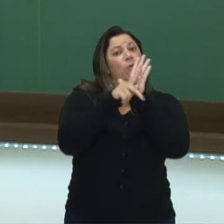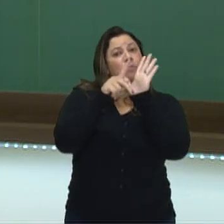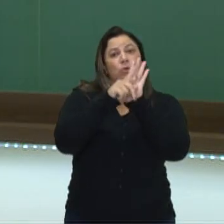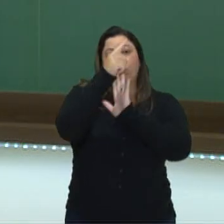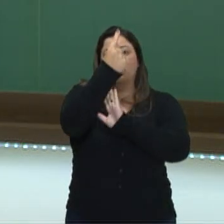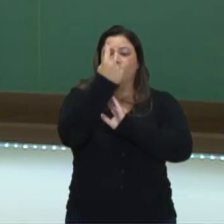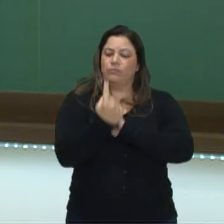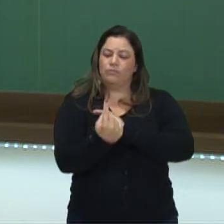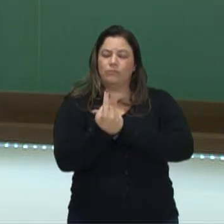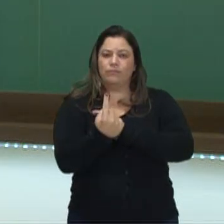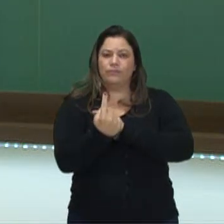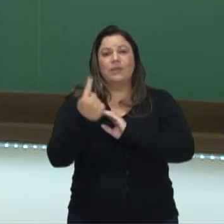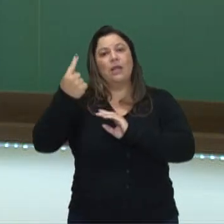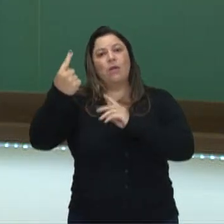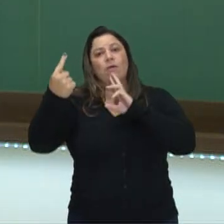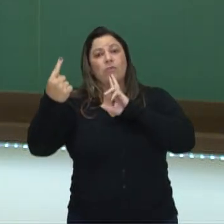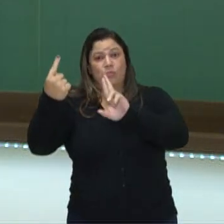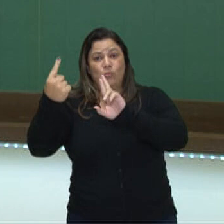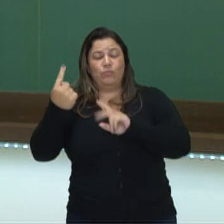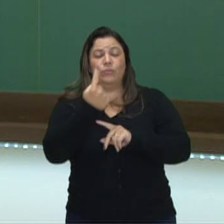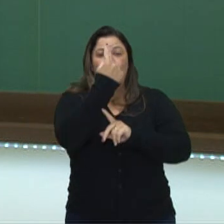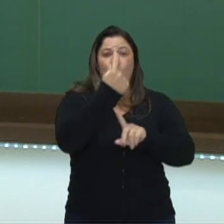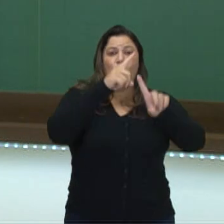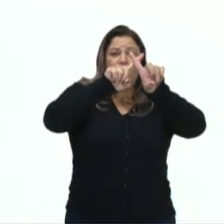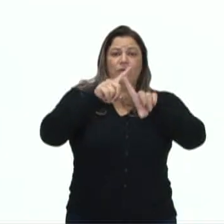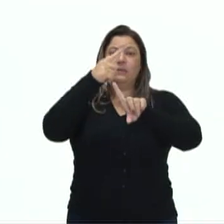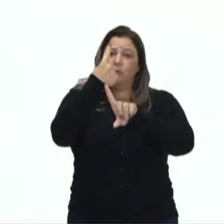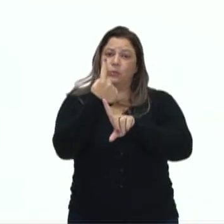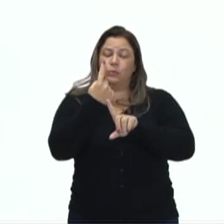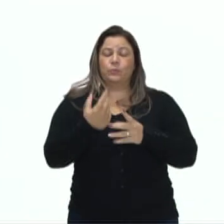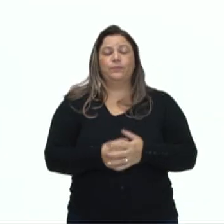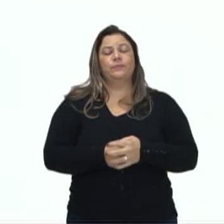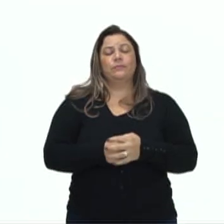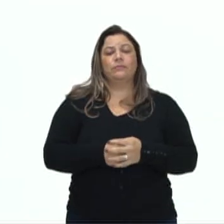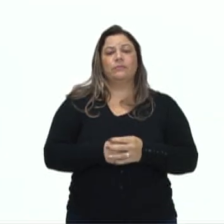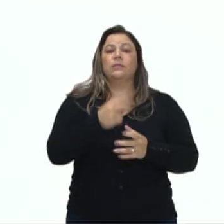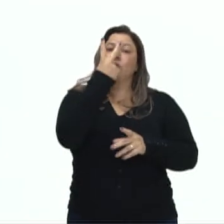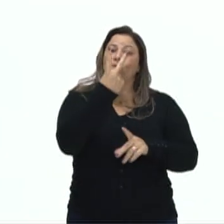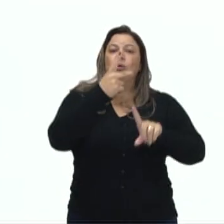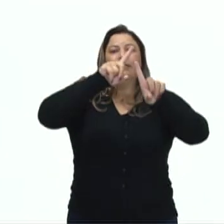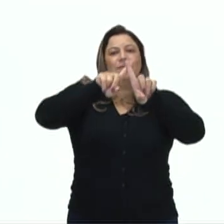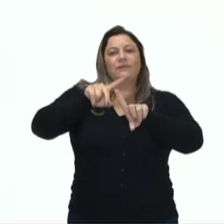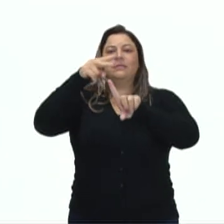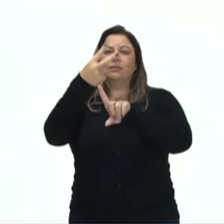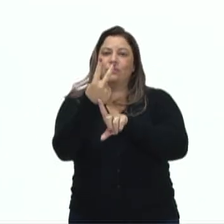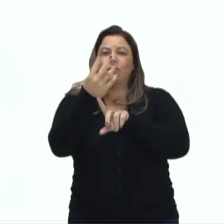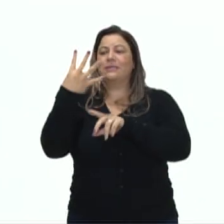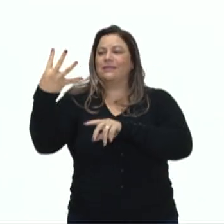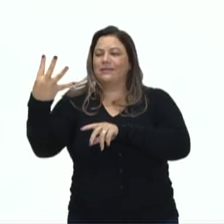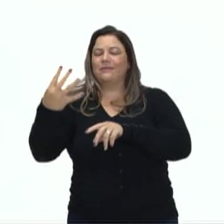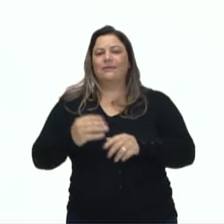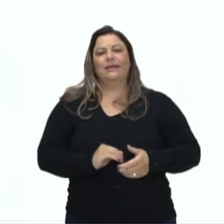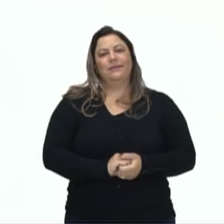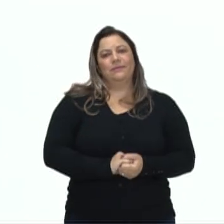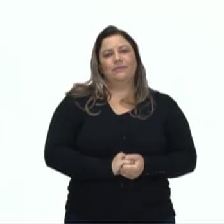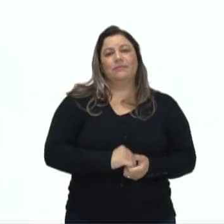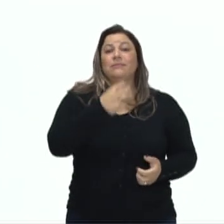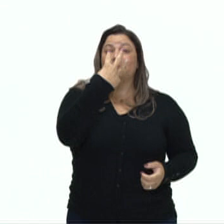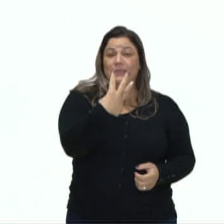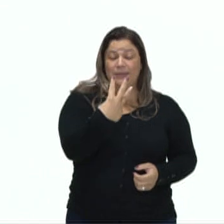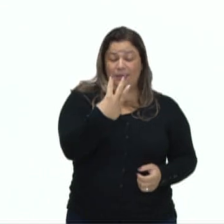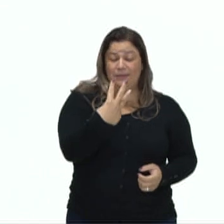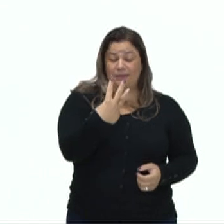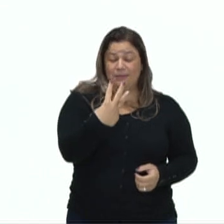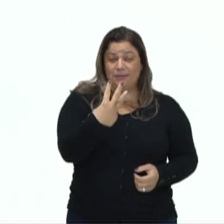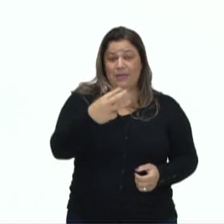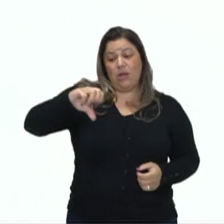quê? Porque 1 vezes 1 é 1. E com o 2? É o 4. Porque 2 vezes 2 é 4. E com 3?